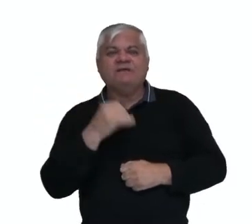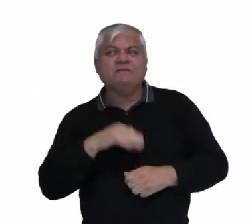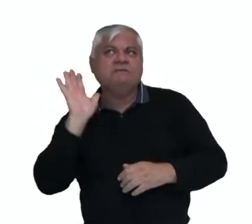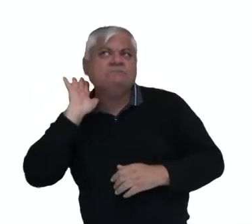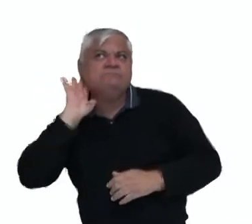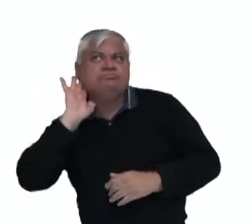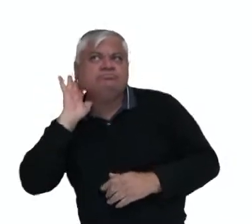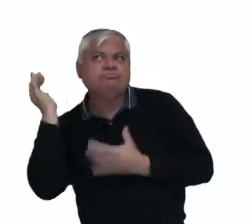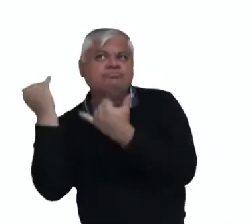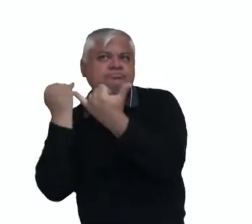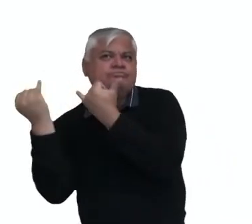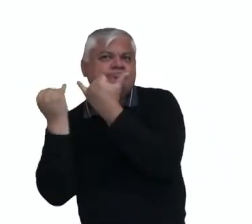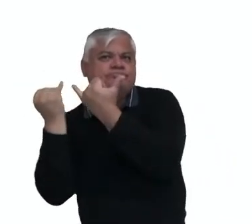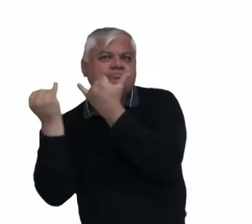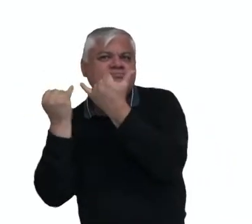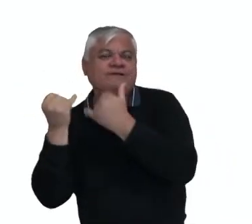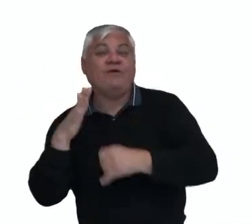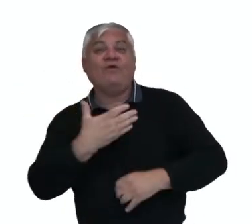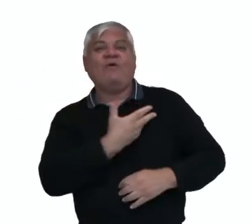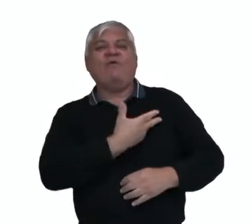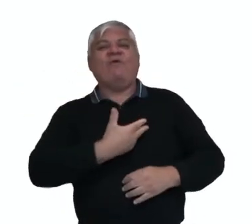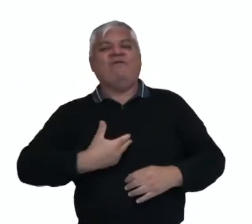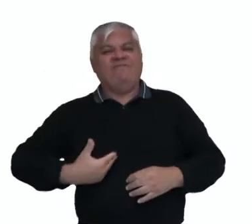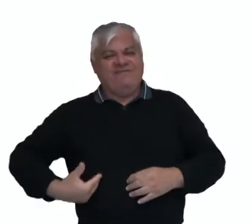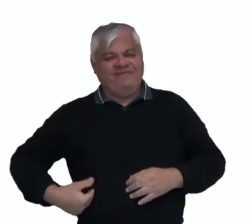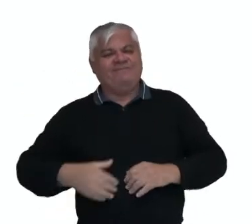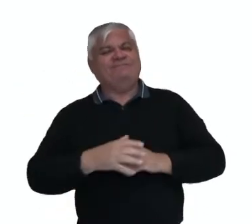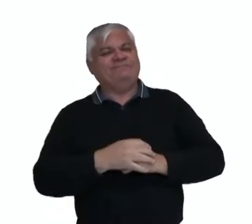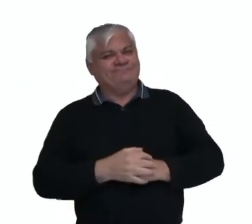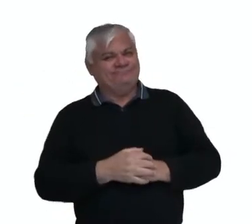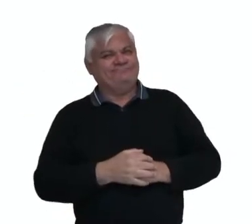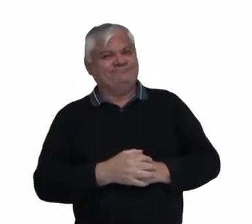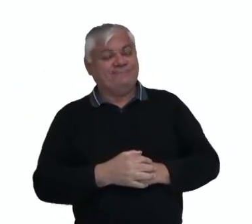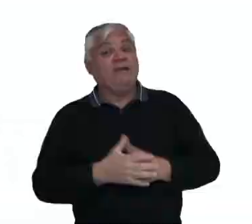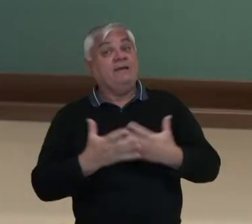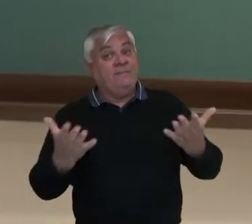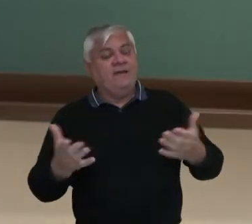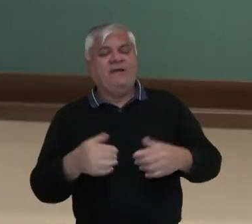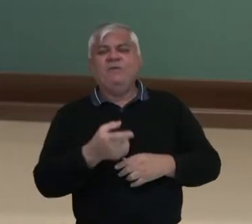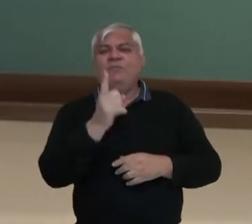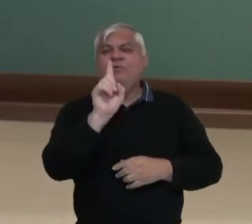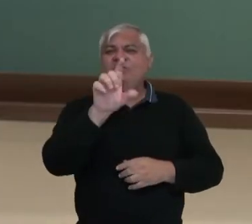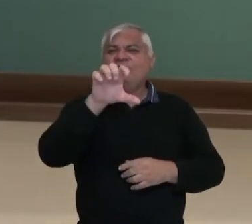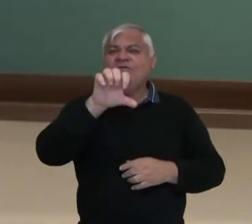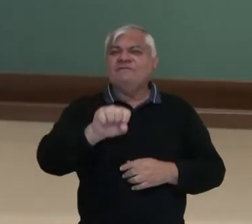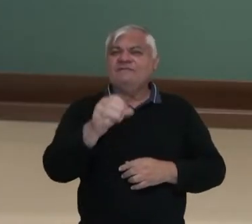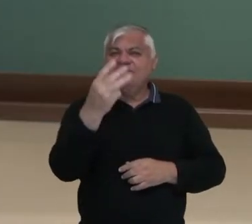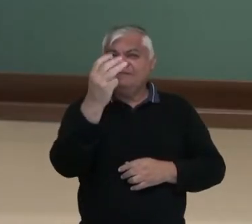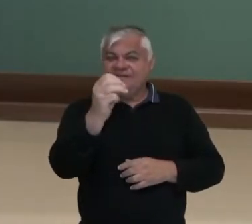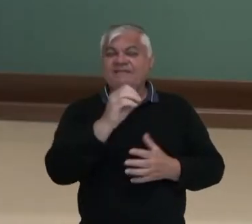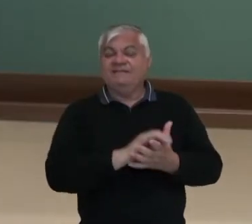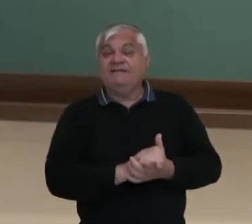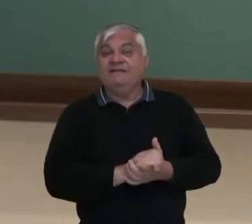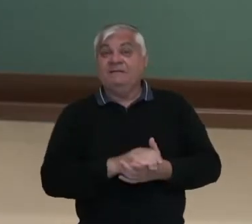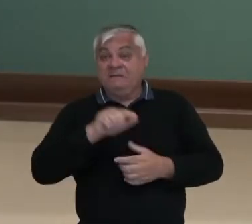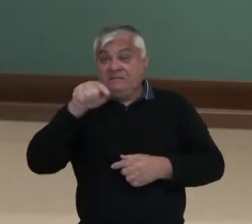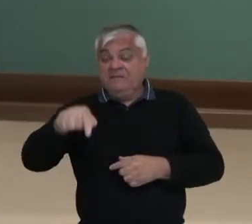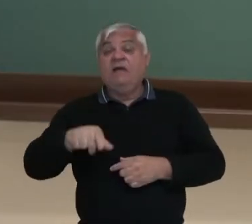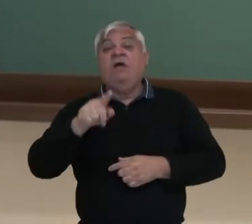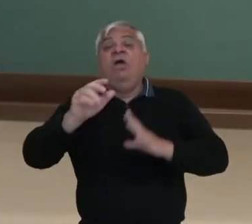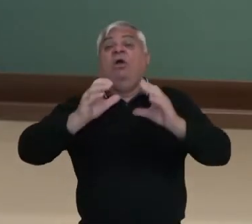da propaganda do governo. Não podemos esquecer que em 1930 os grandes meios